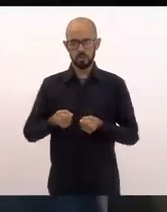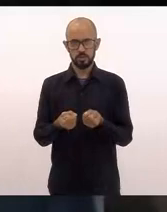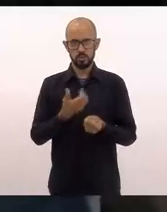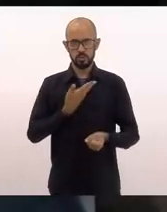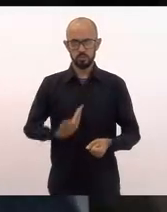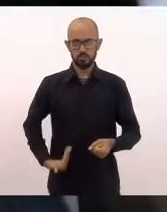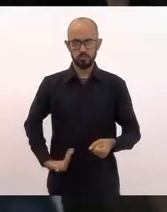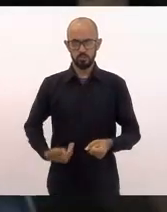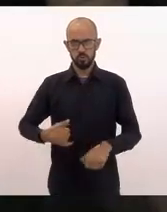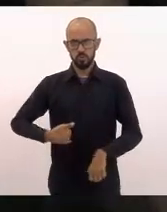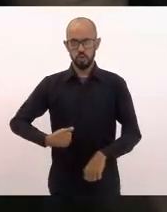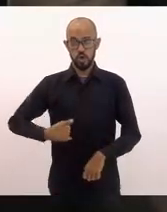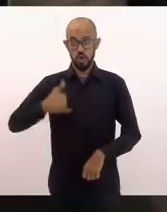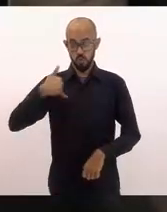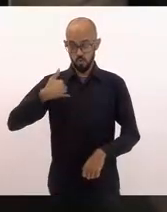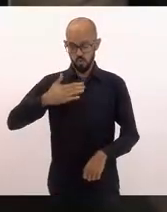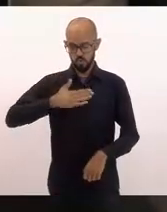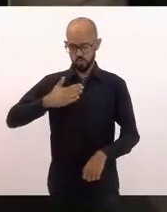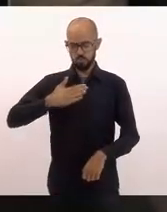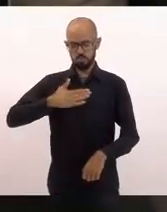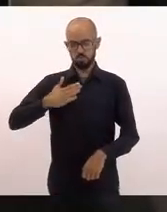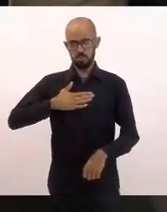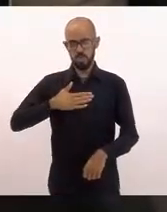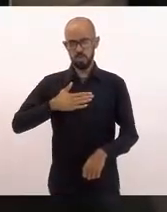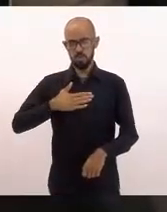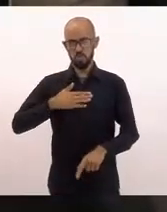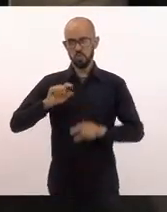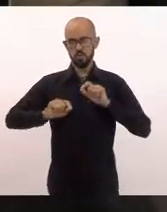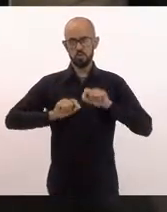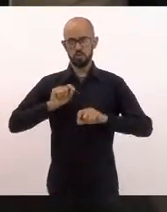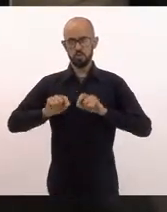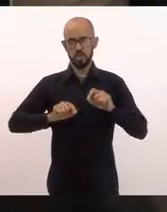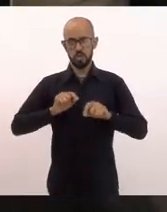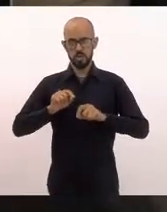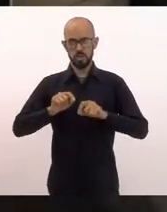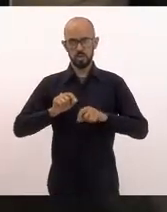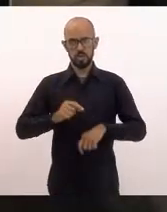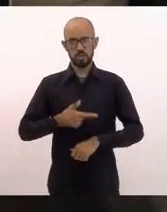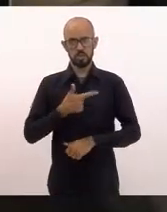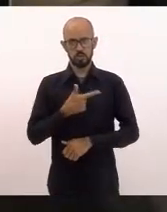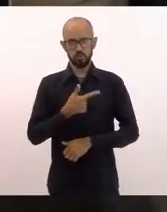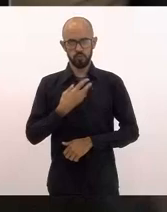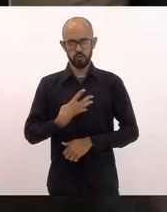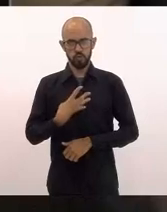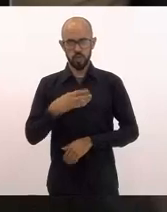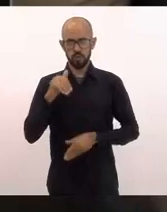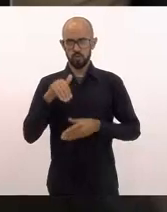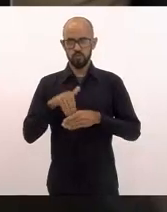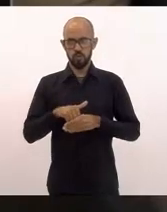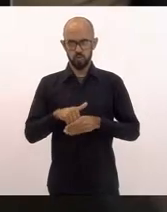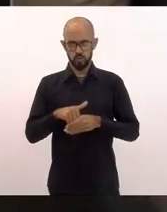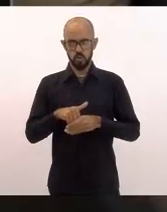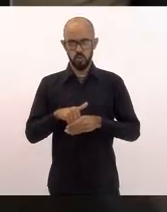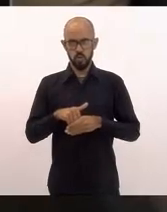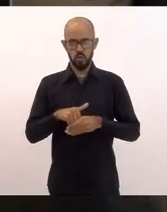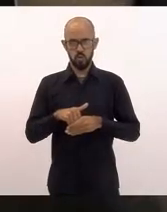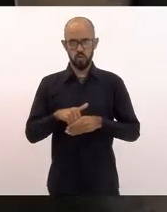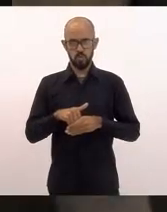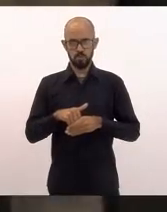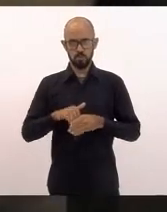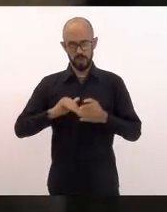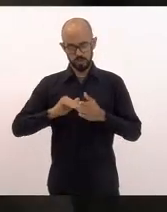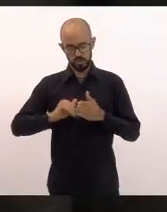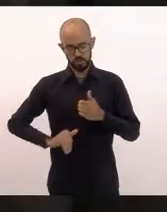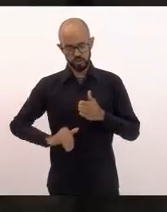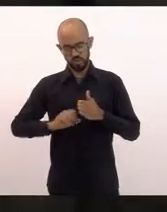me orgulho, senhor presidente, de ter sido um dos 24 que votaram pela